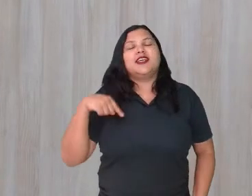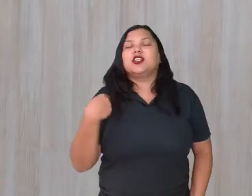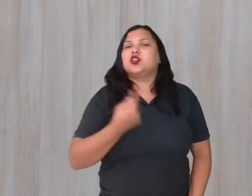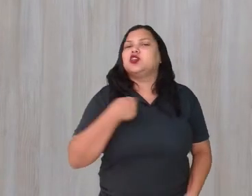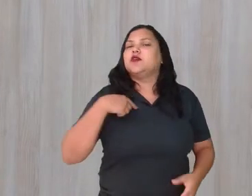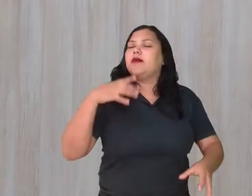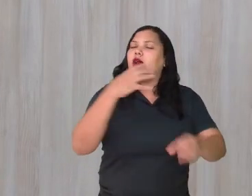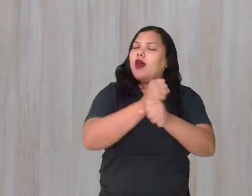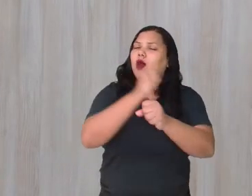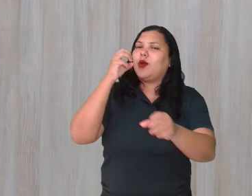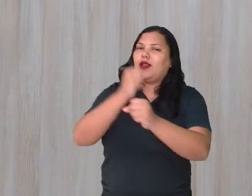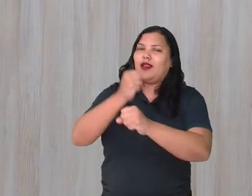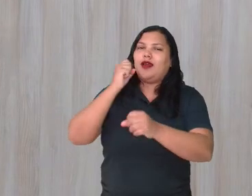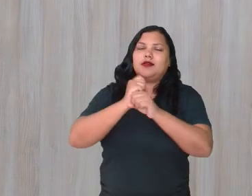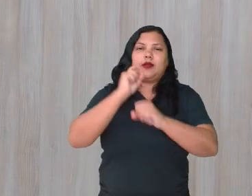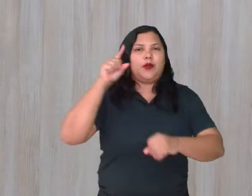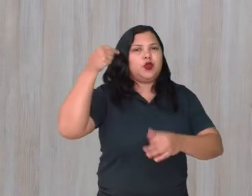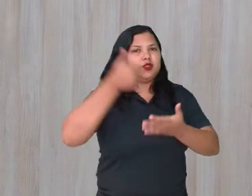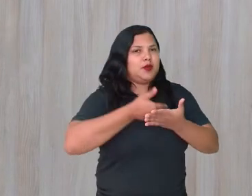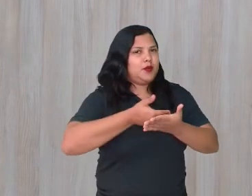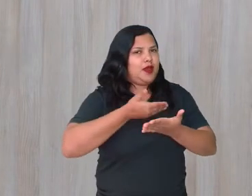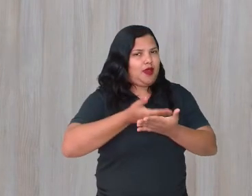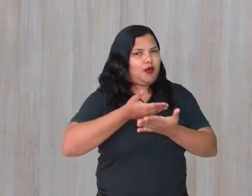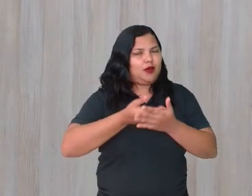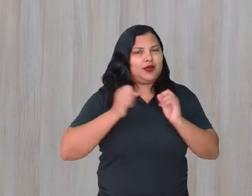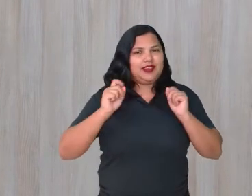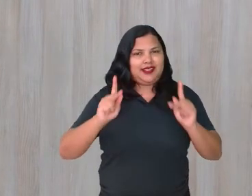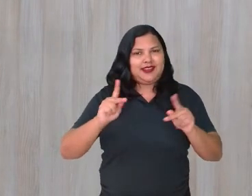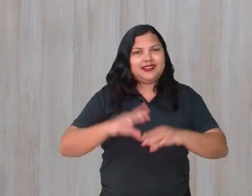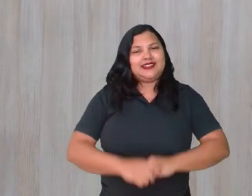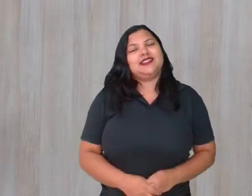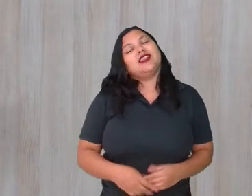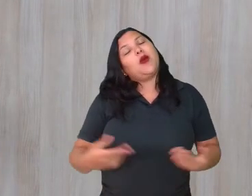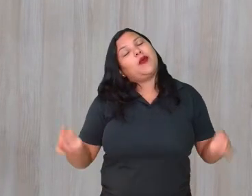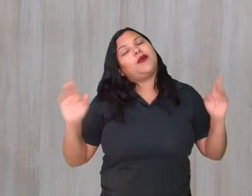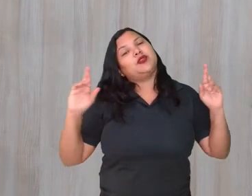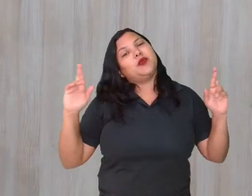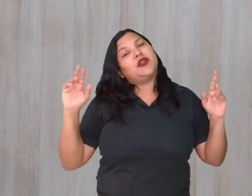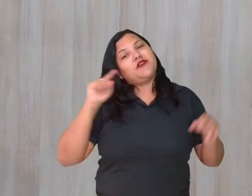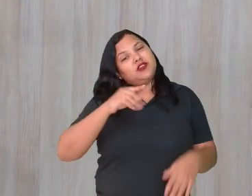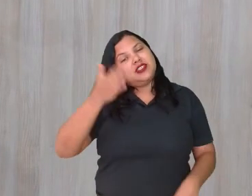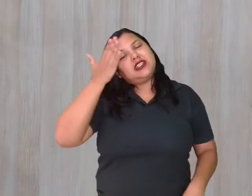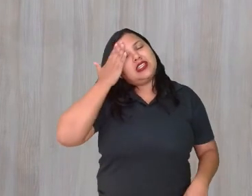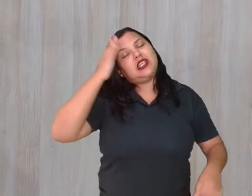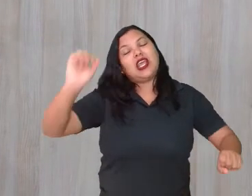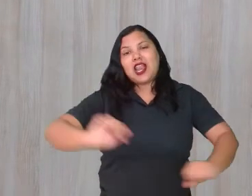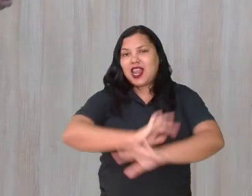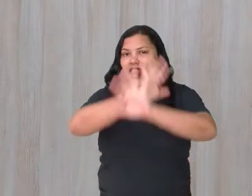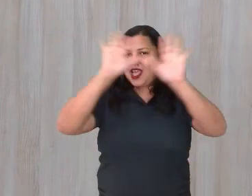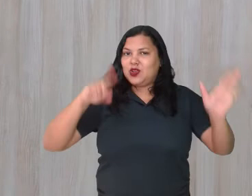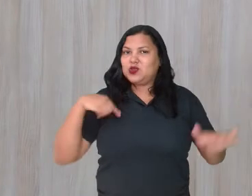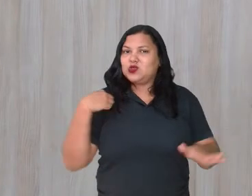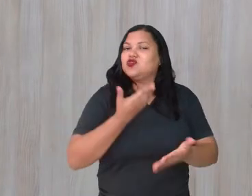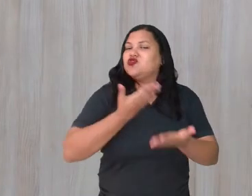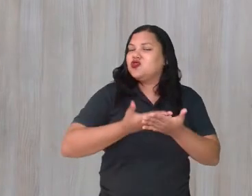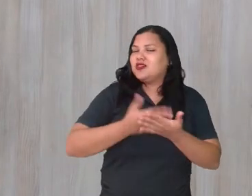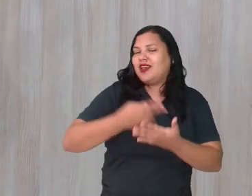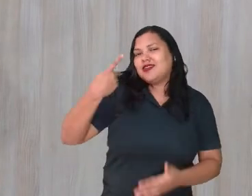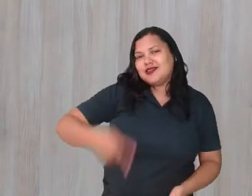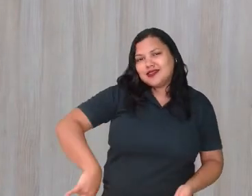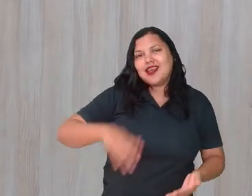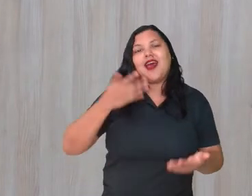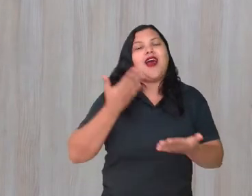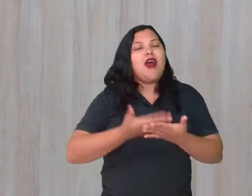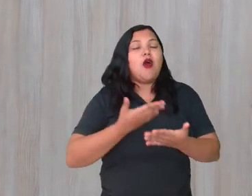começar a calcular isso daí a partir da próxima aula, tá certo? Espero que tenha ficado claro o que a gente trabalhou na aula de hoje. A gente falou bastante do